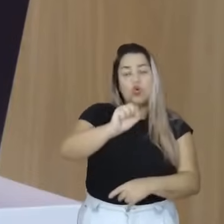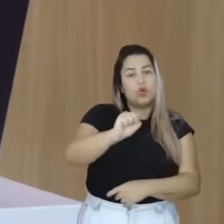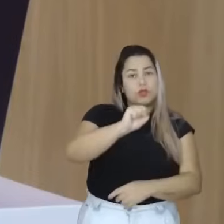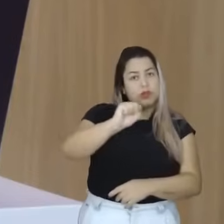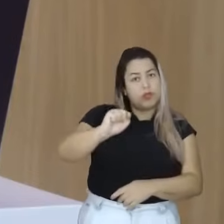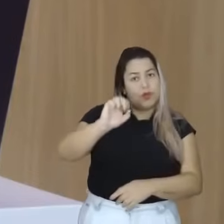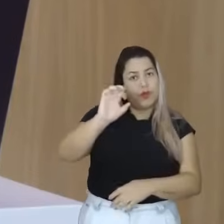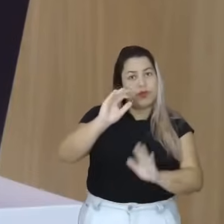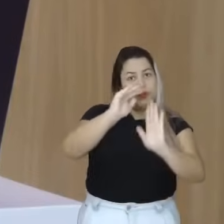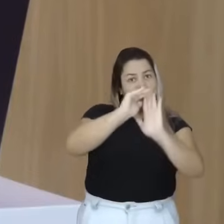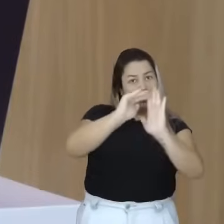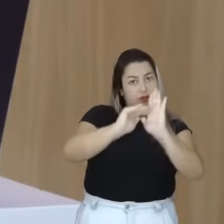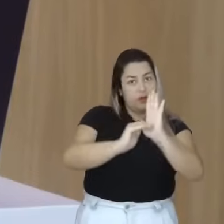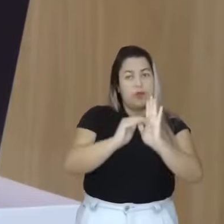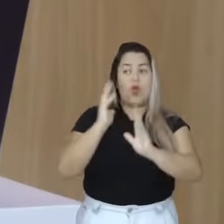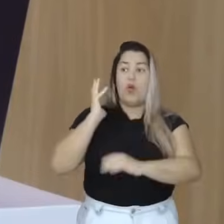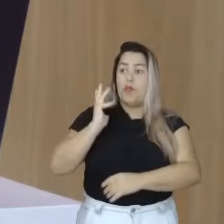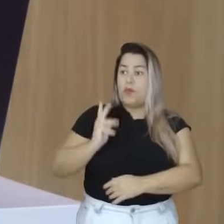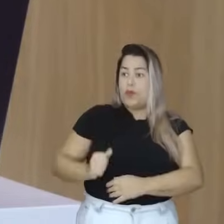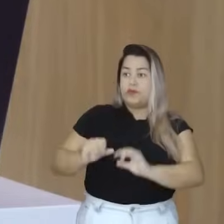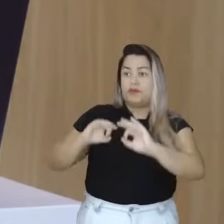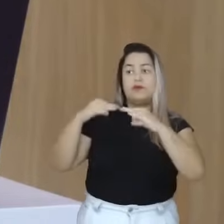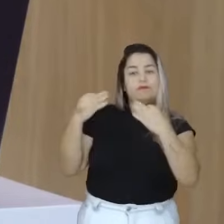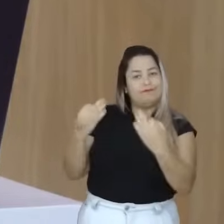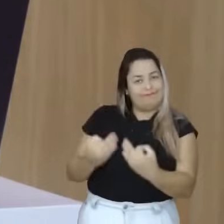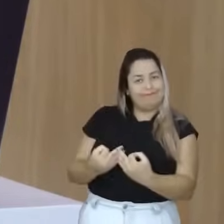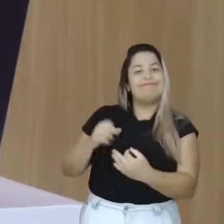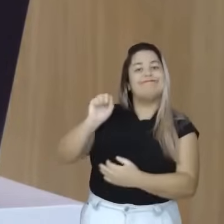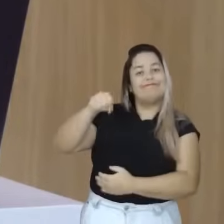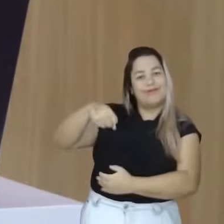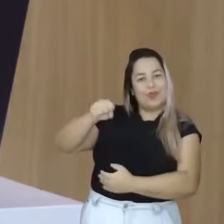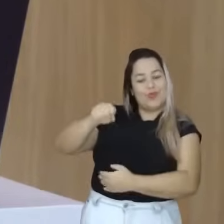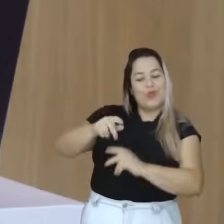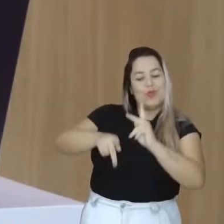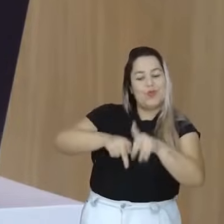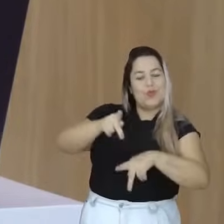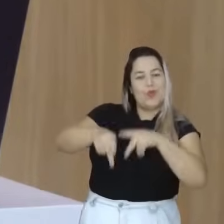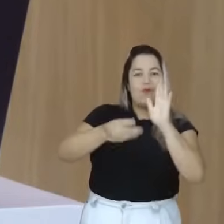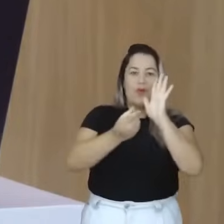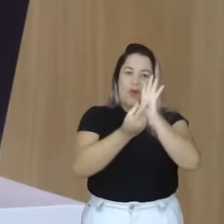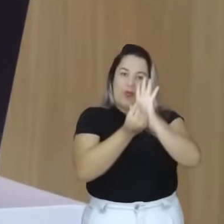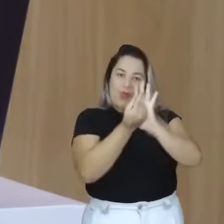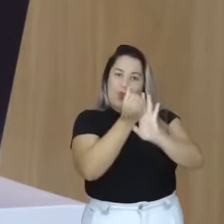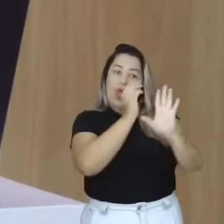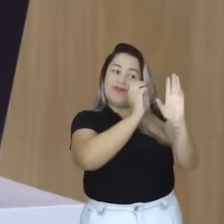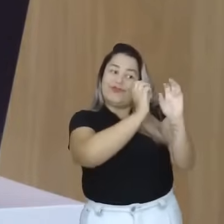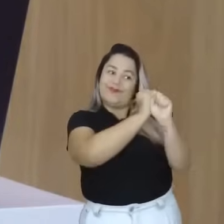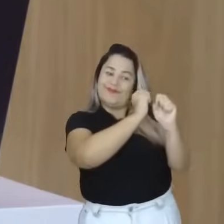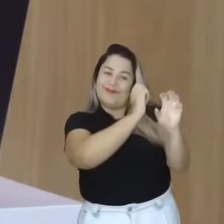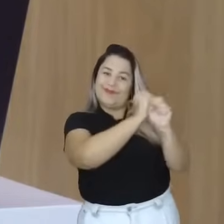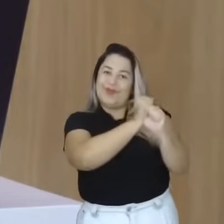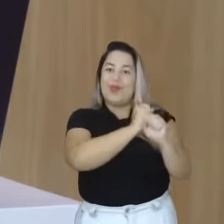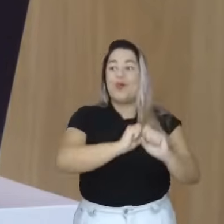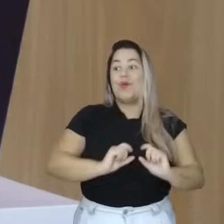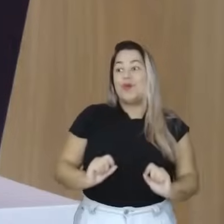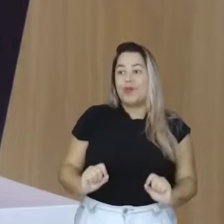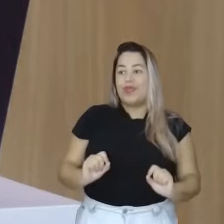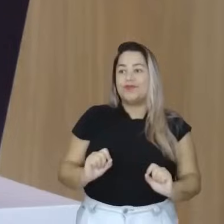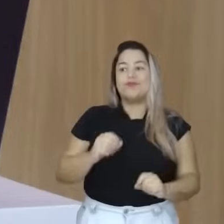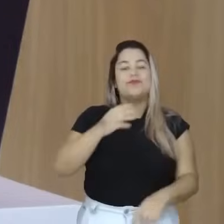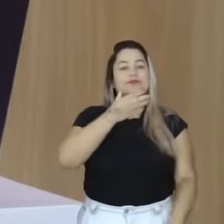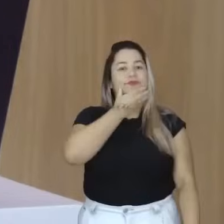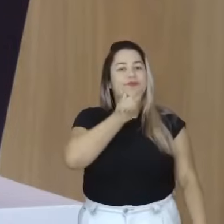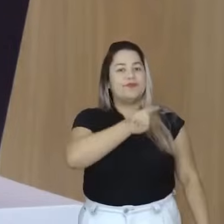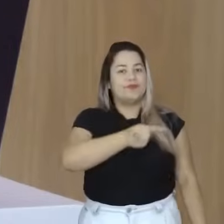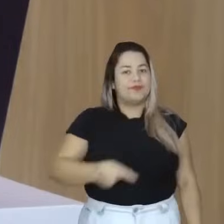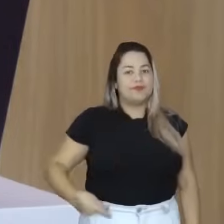88 programas, como o Bolsa Família. Isso sim é colocar o povo no orçamento. Mas o grande destaque é que o governo Lula